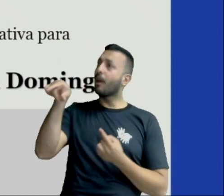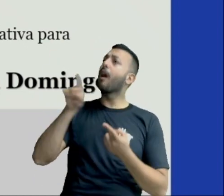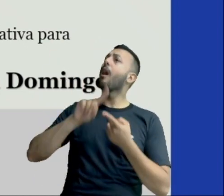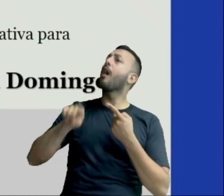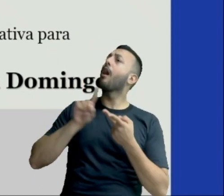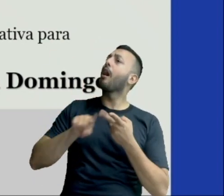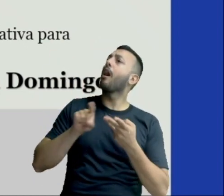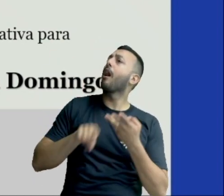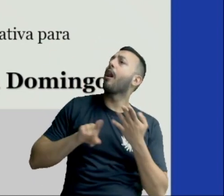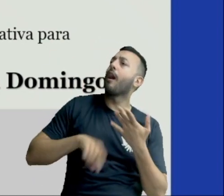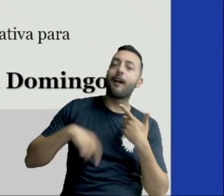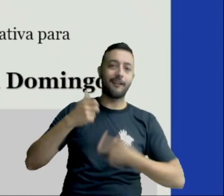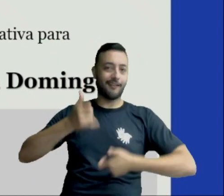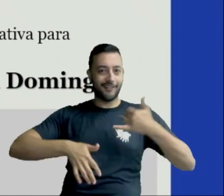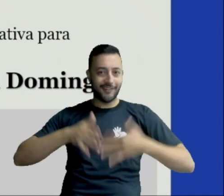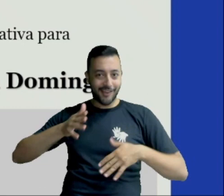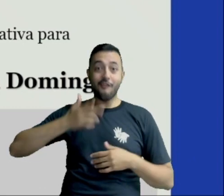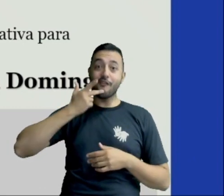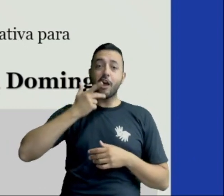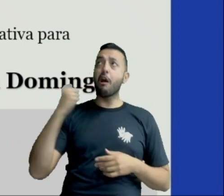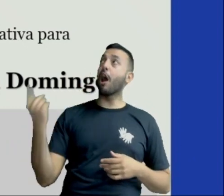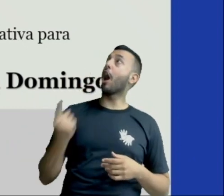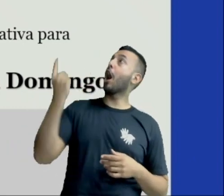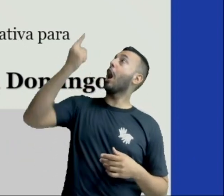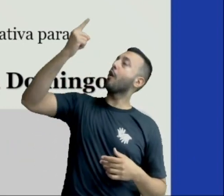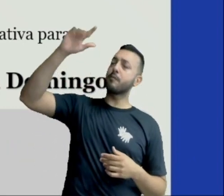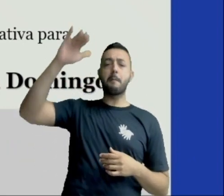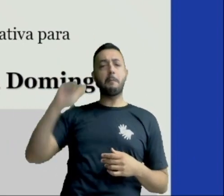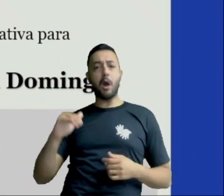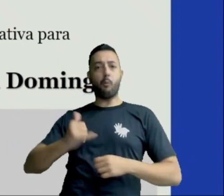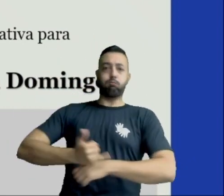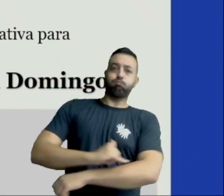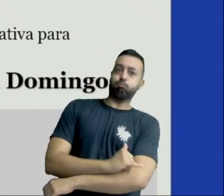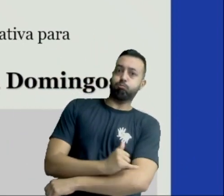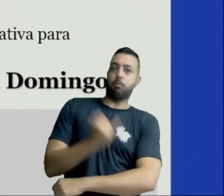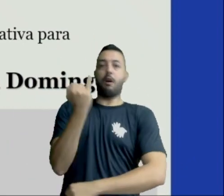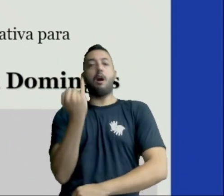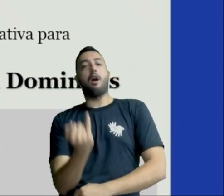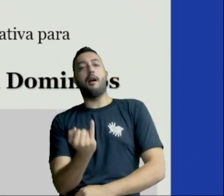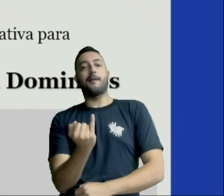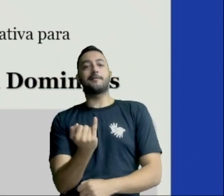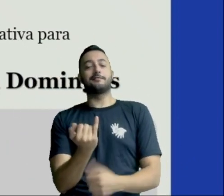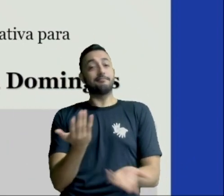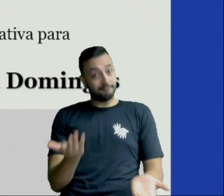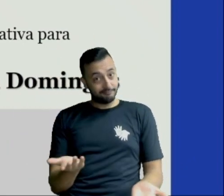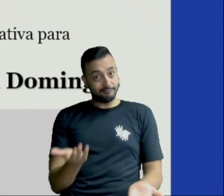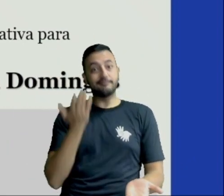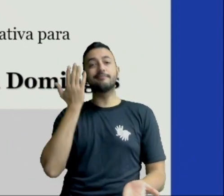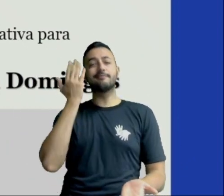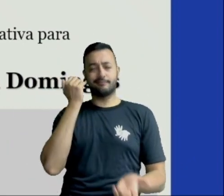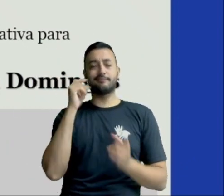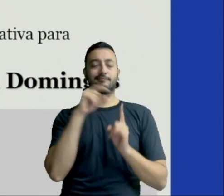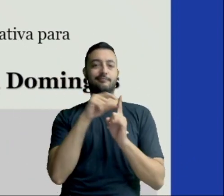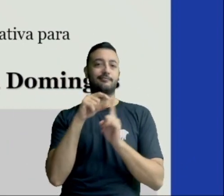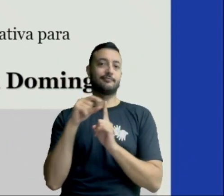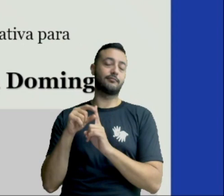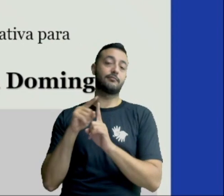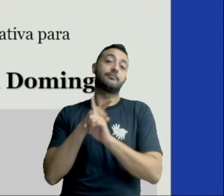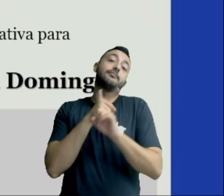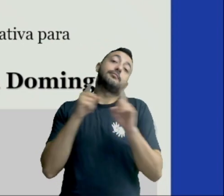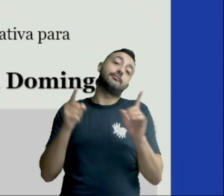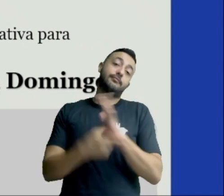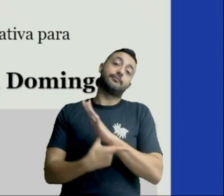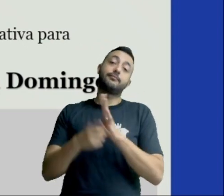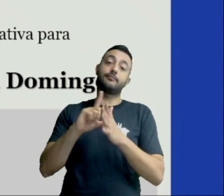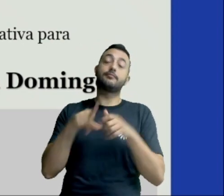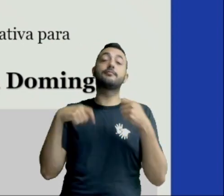pessoas, como falar quem é alto, quem é baixo, quem é gordo, quem é magro. Vamos saber todas essas palavrinhas. Mas